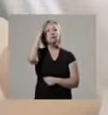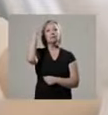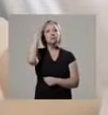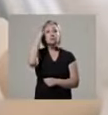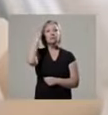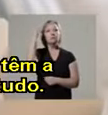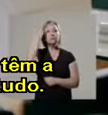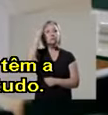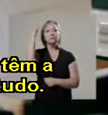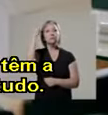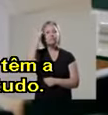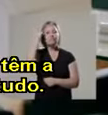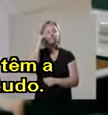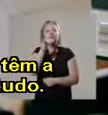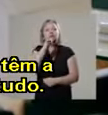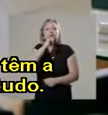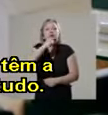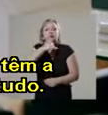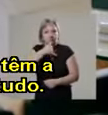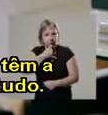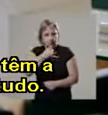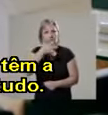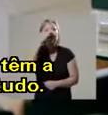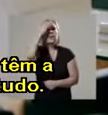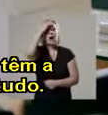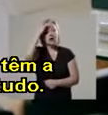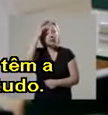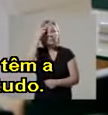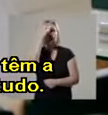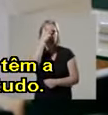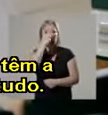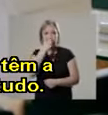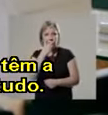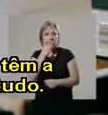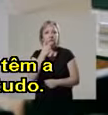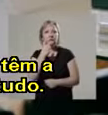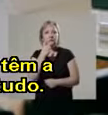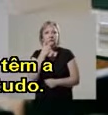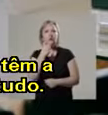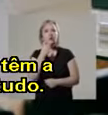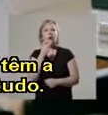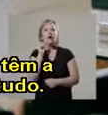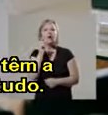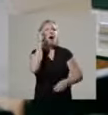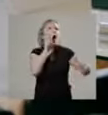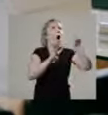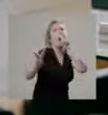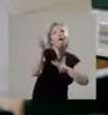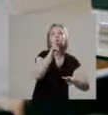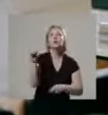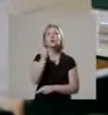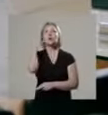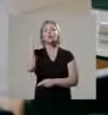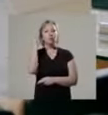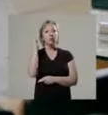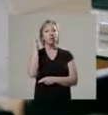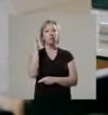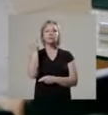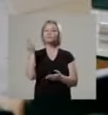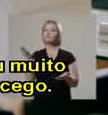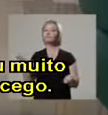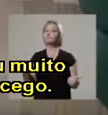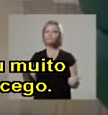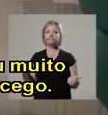o cabelo. A pessoa, o visual, infelizmente, as pessoas têm a ideia de que o visual